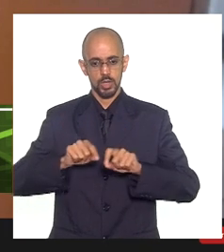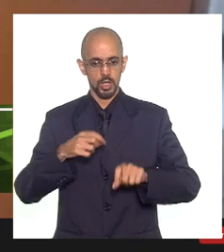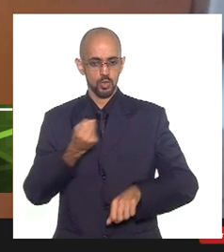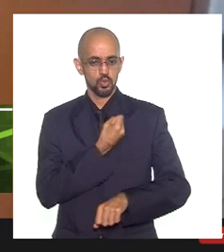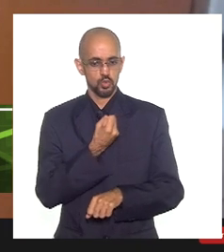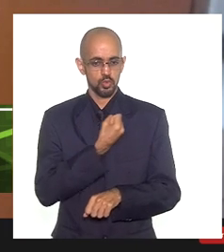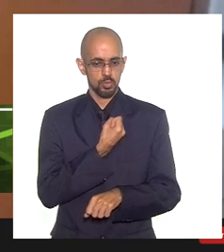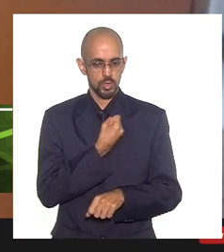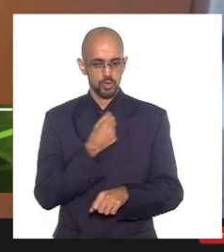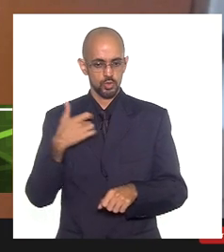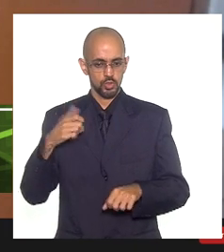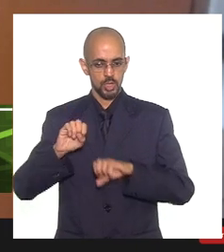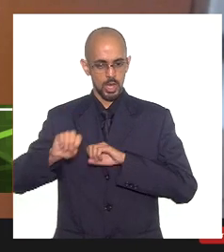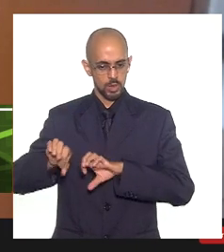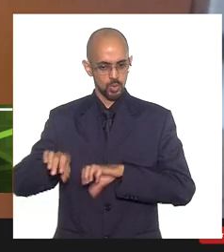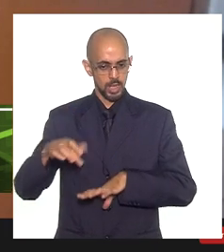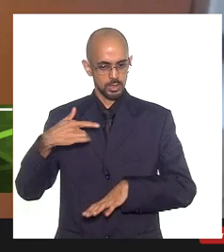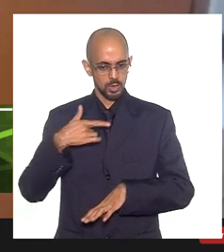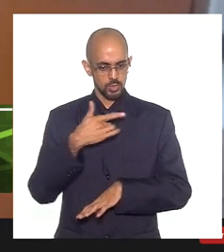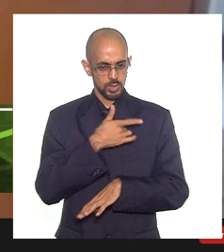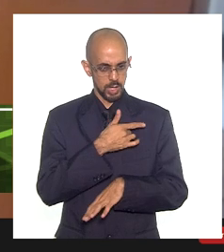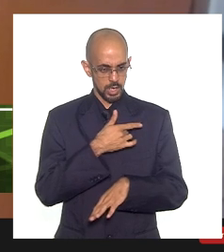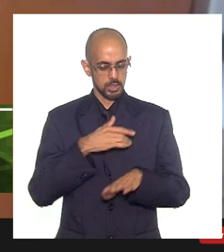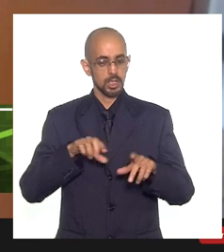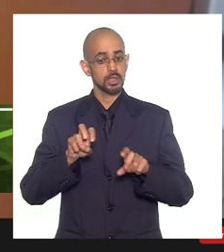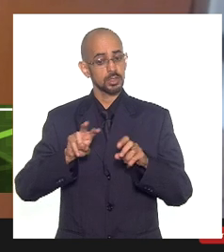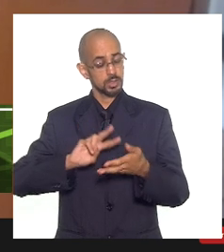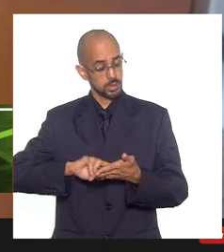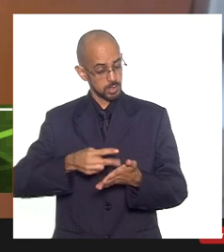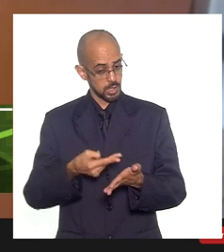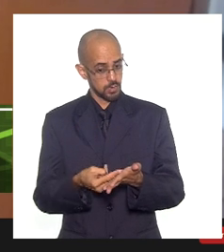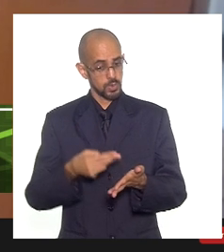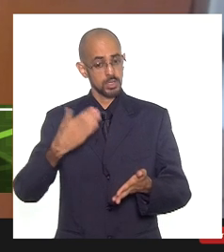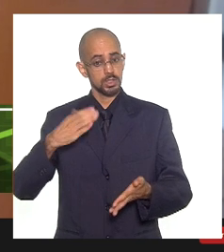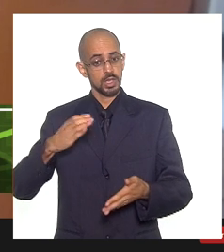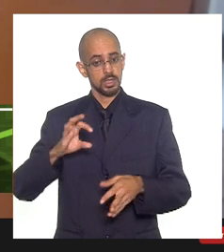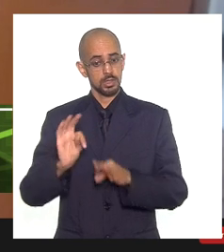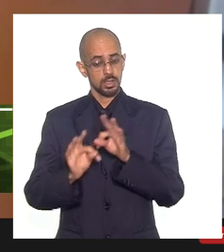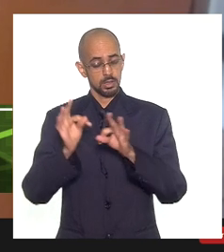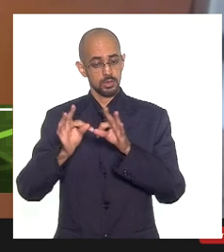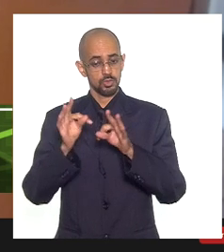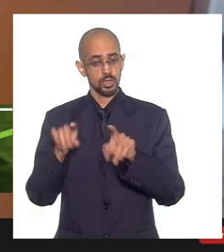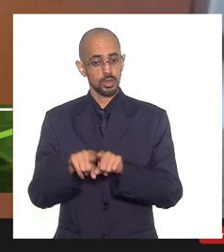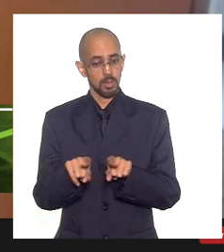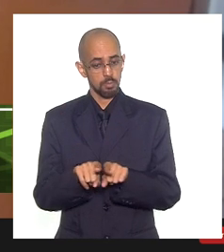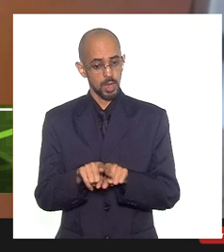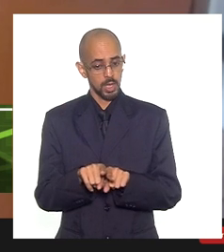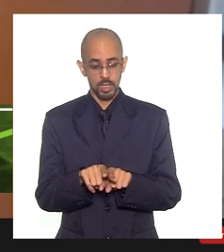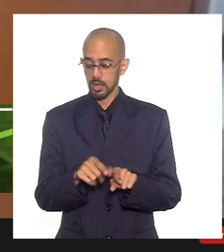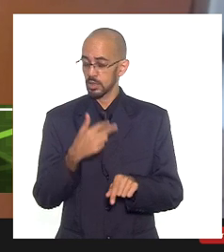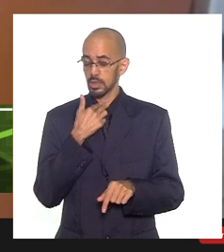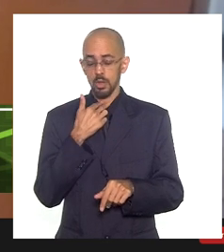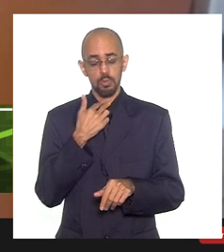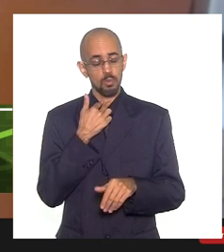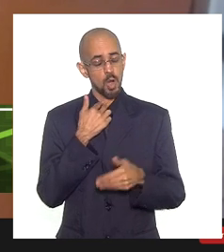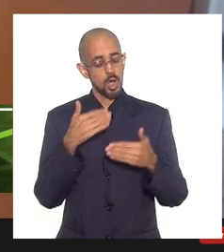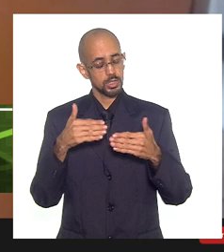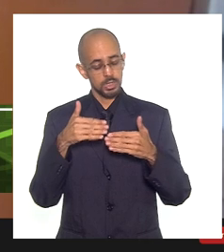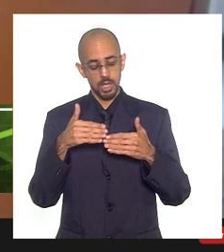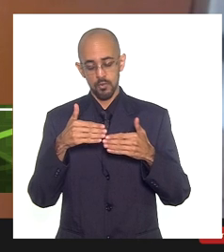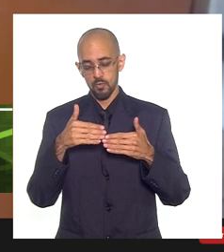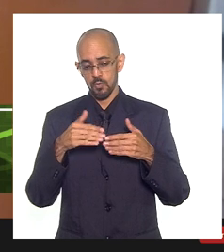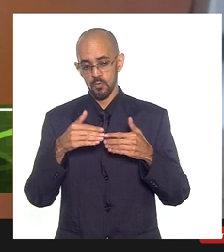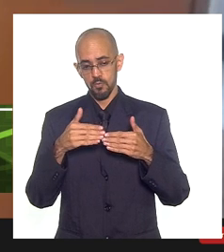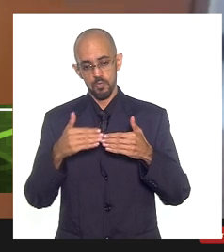as afetações da ciência e tecnologia também não devem ser descumpridos em razão